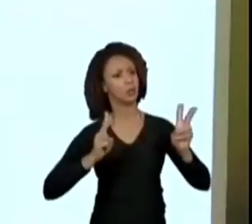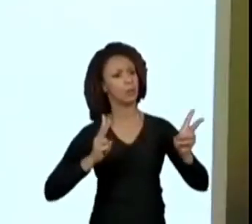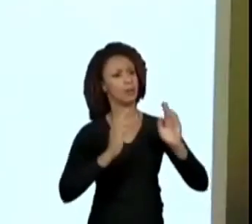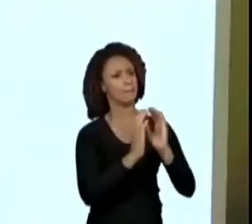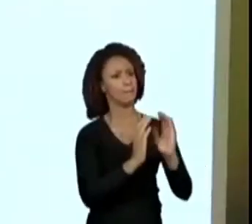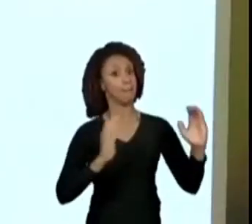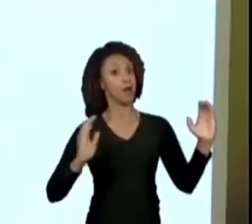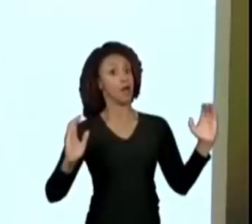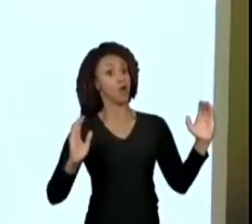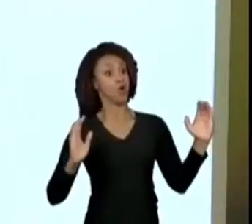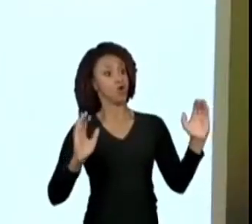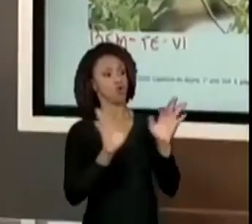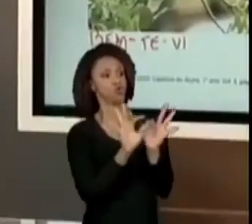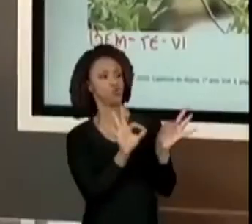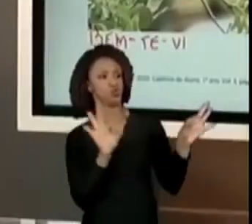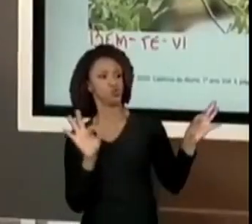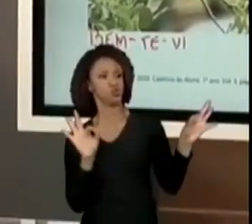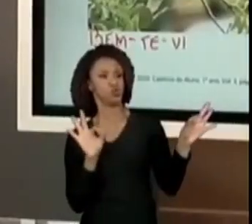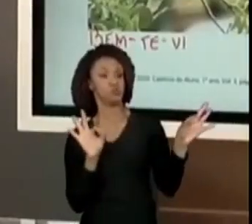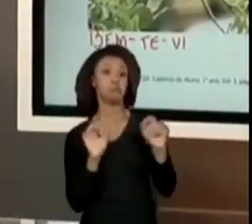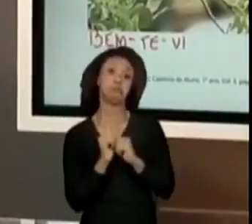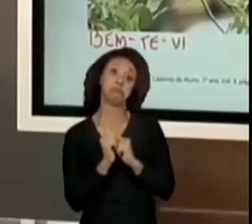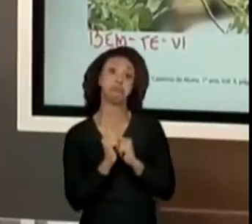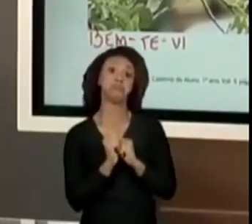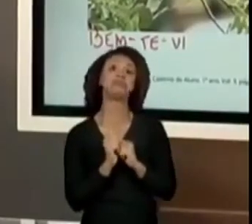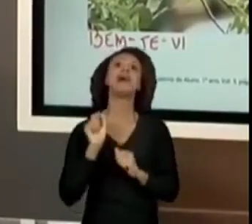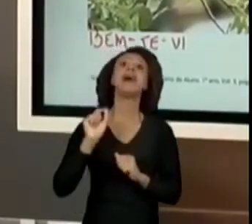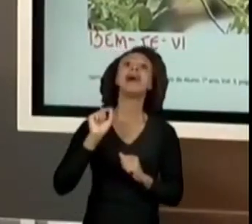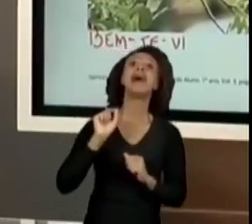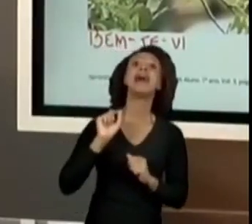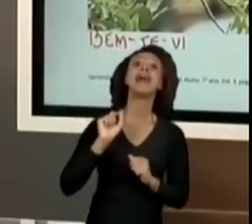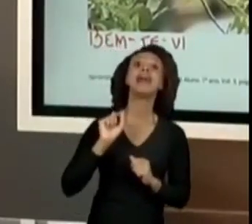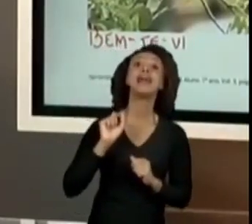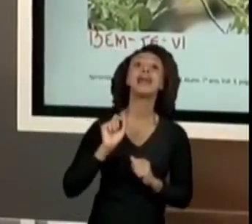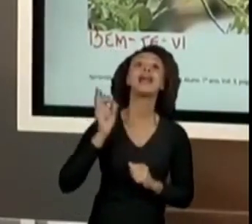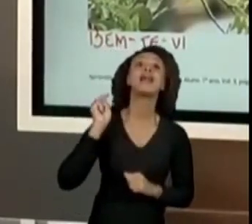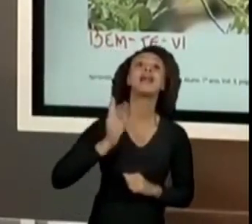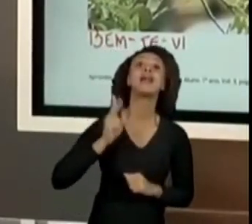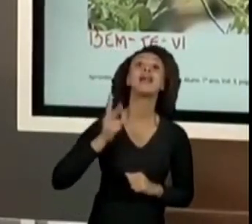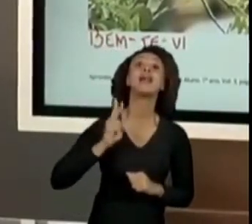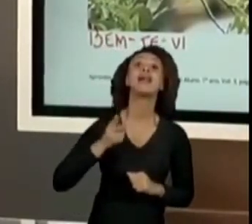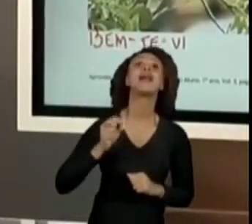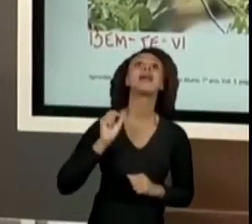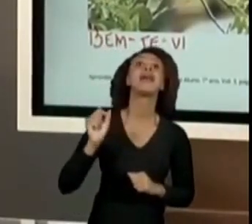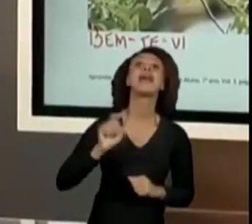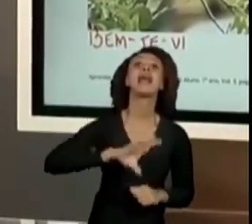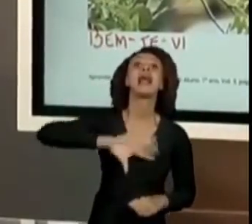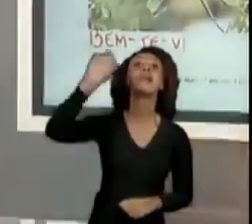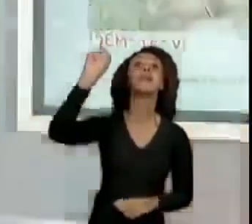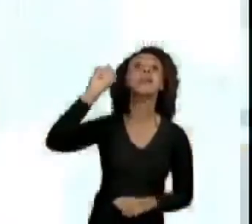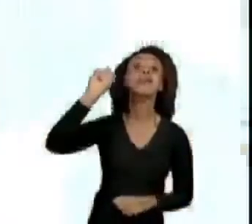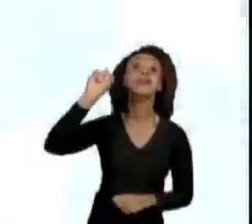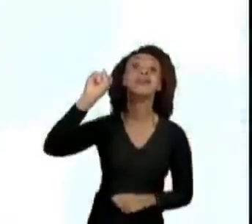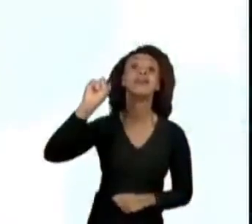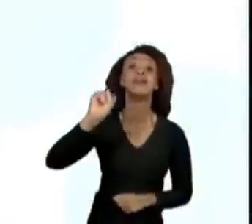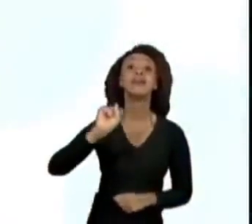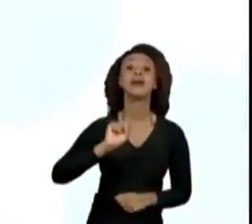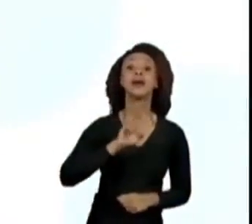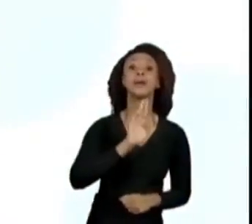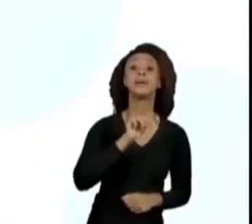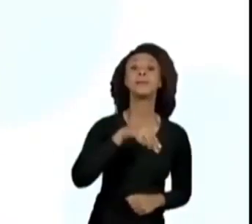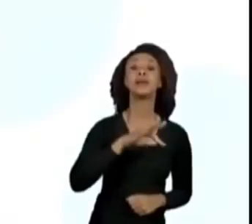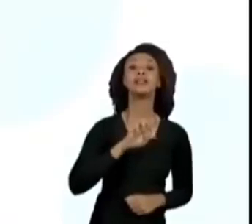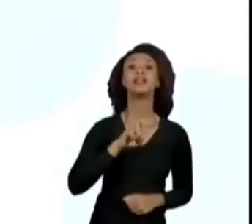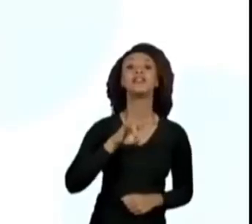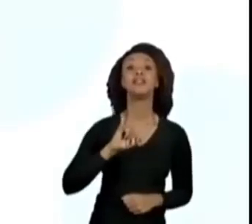continuar lá nessa linha aí de raciocínio. Quem continua ganhando ali pelo jeito? Quem continua? O BemTV ou a Arara Azul? E